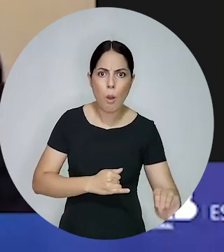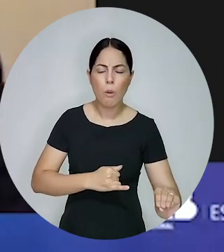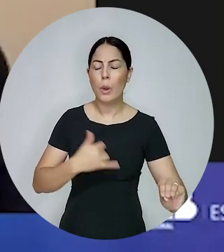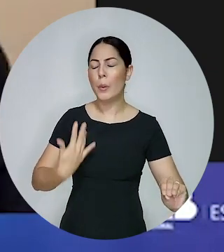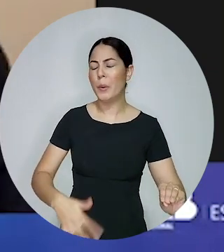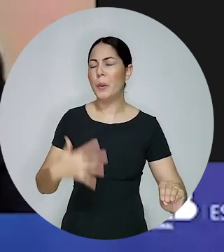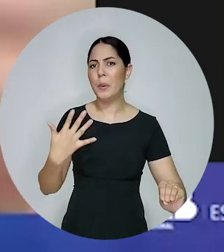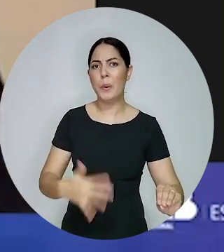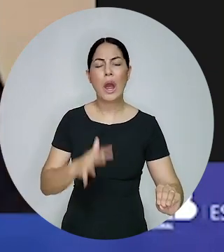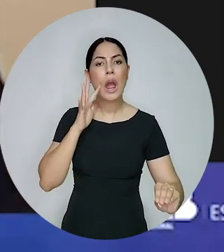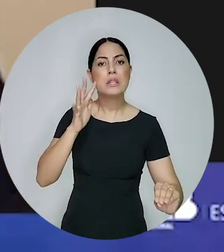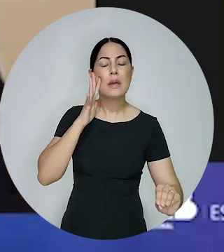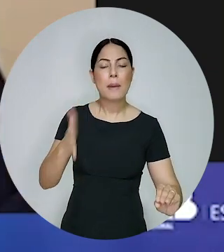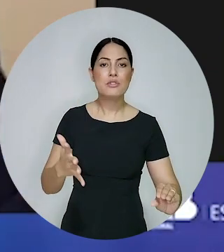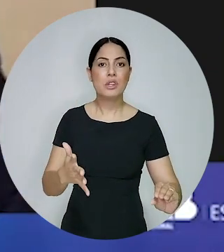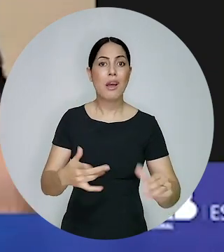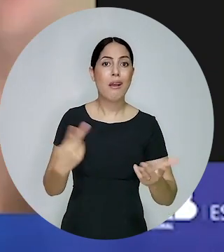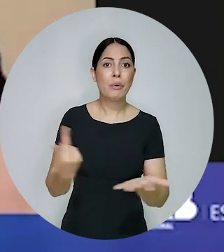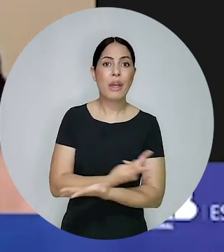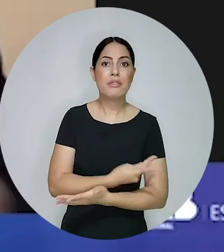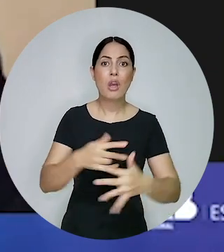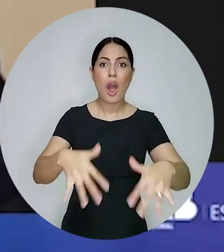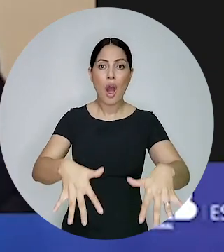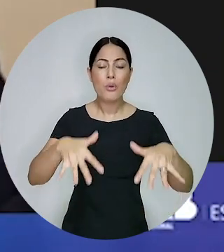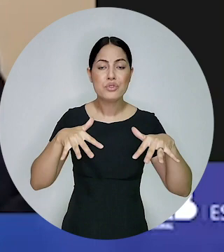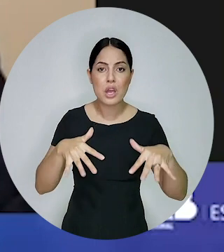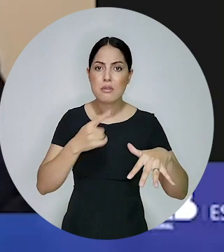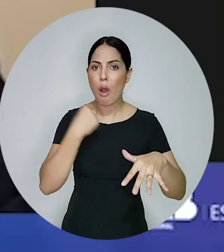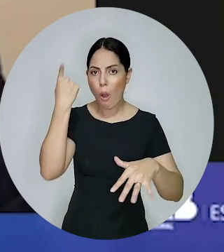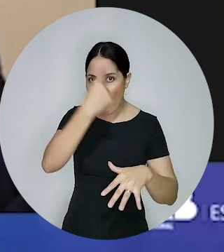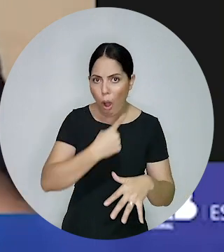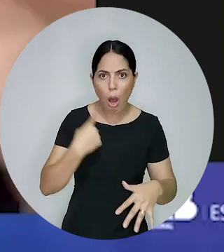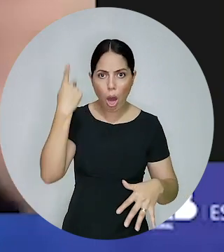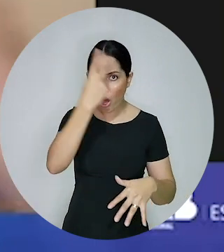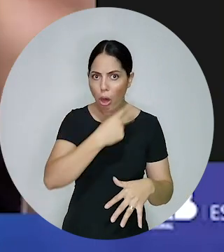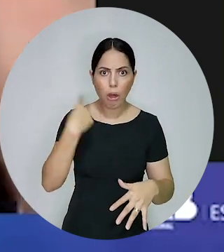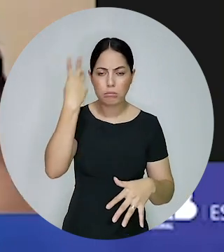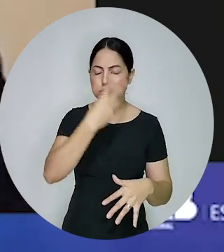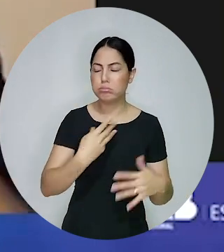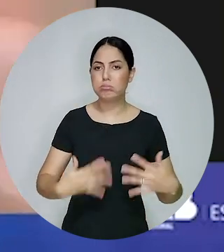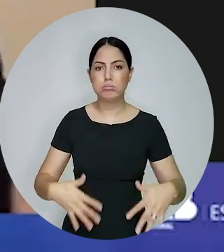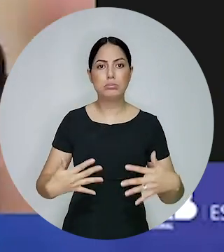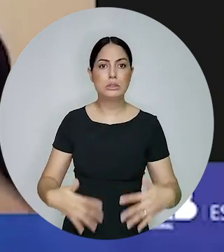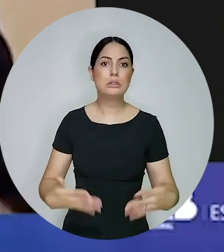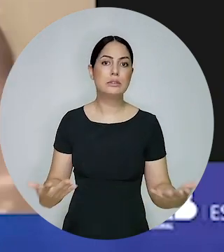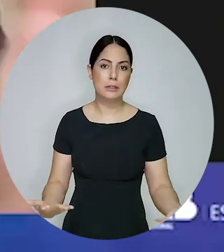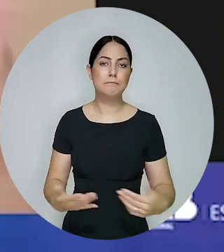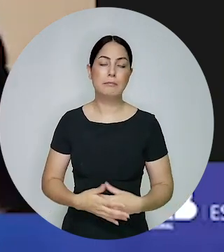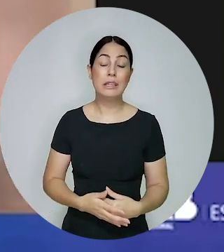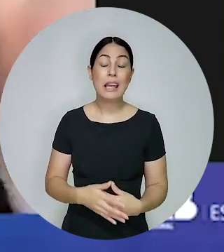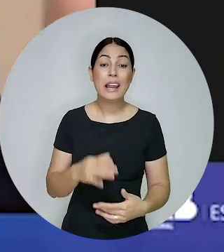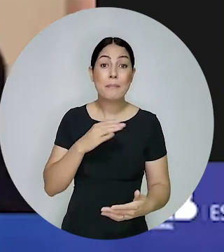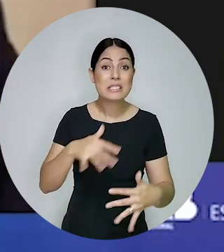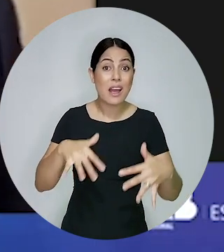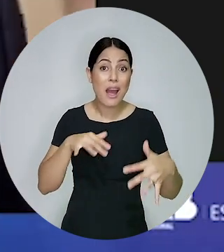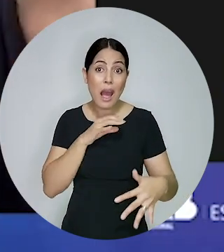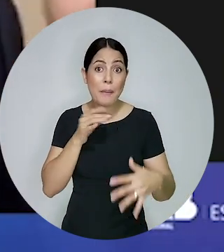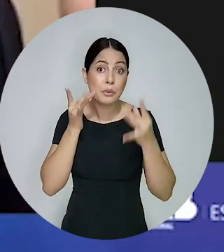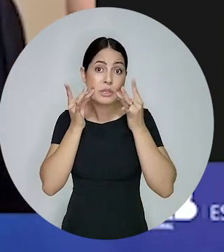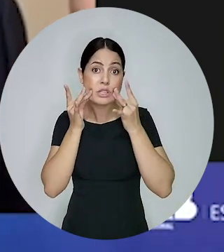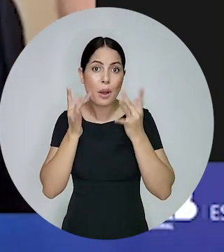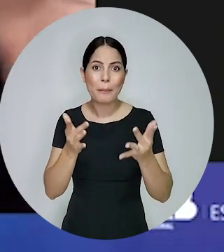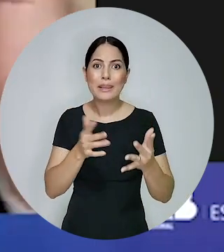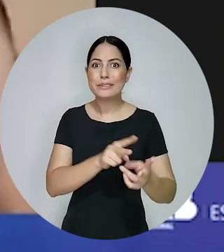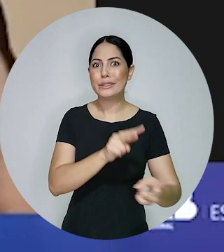magistrado, da secretaria. Quer dizer, então, é muito difícil, realmente. Algumas audiências duram horas, quando eram para durar ali, de repente, talvez 1 hora